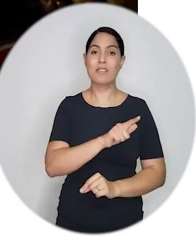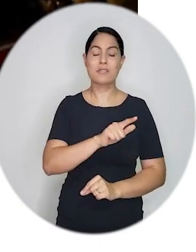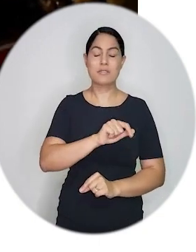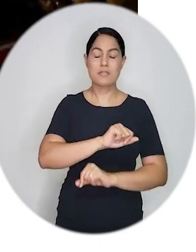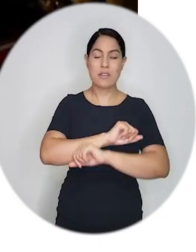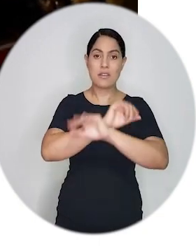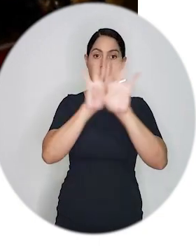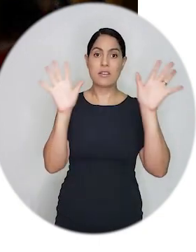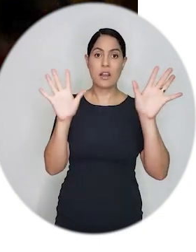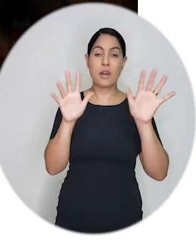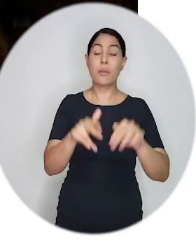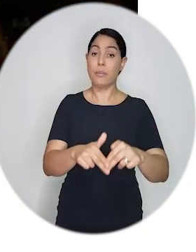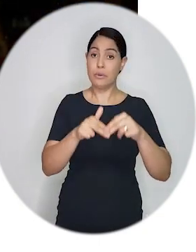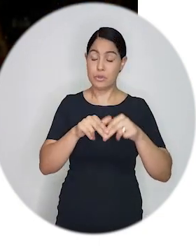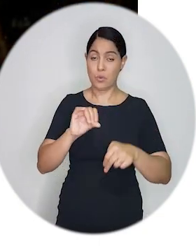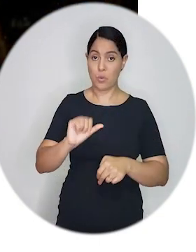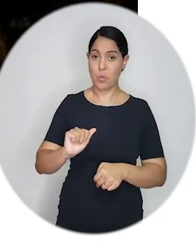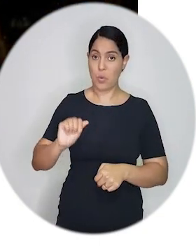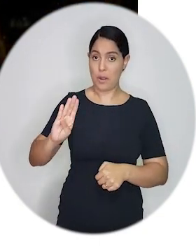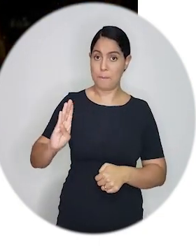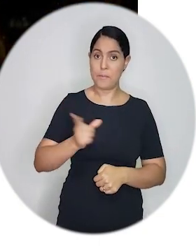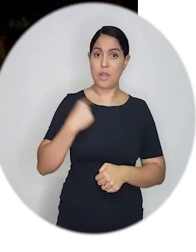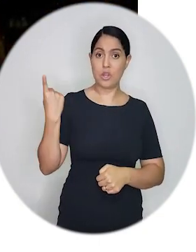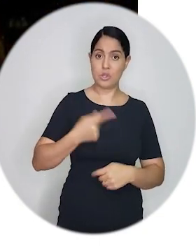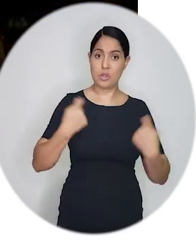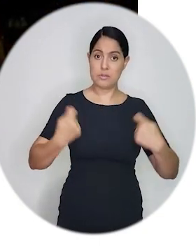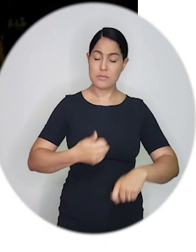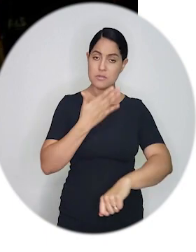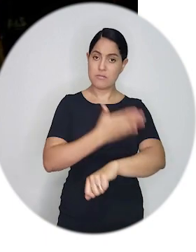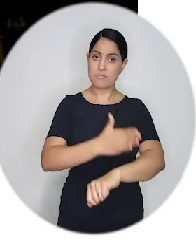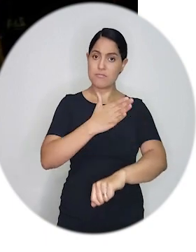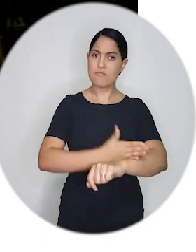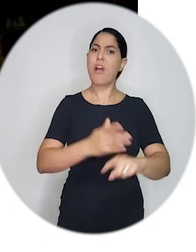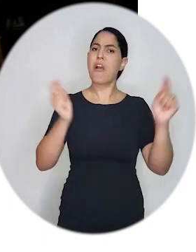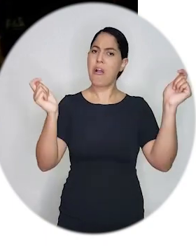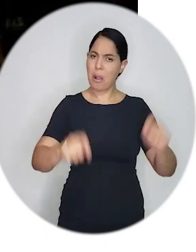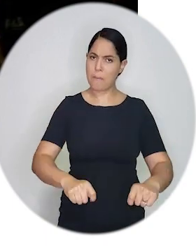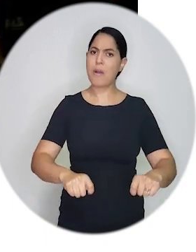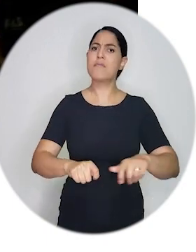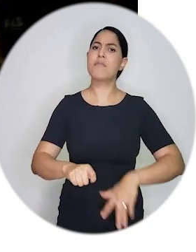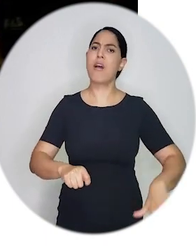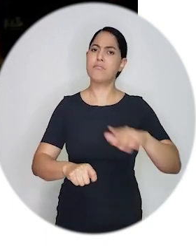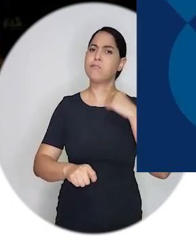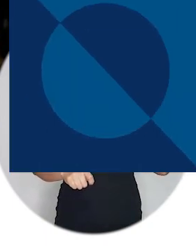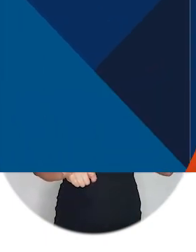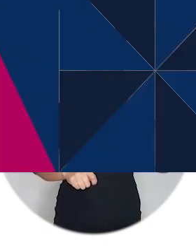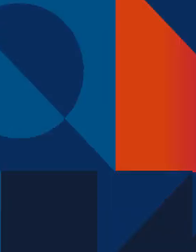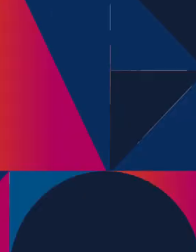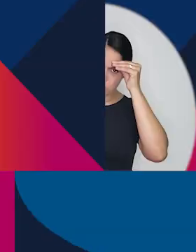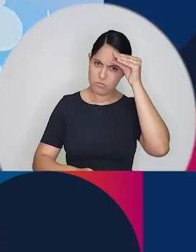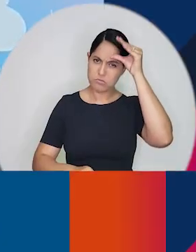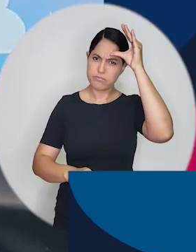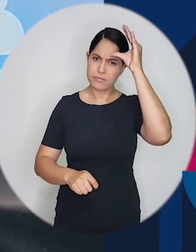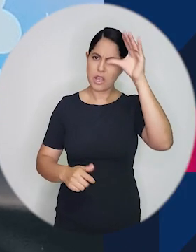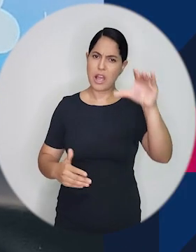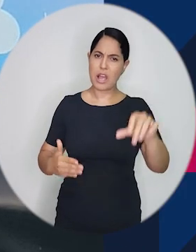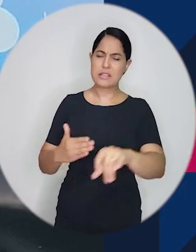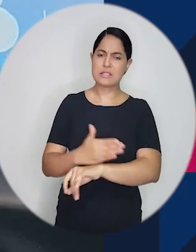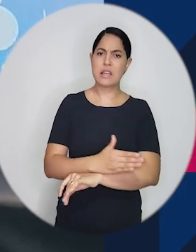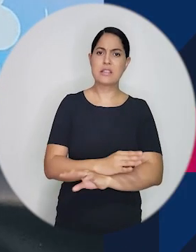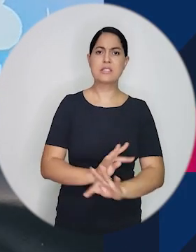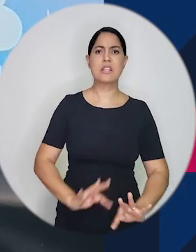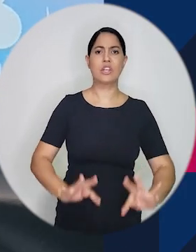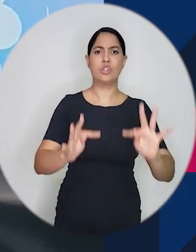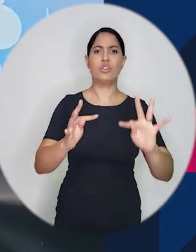tempo e dinheiro. De modo que cabe ao sistema OAB capacitar e oportunizar a classe